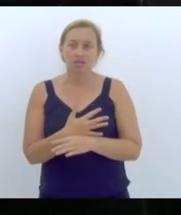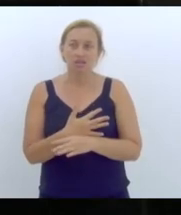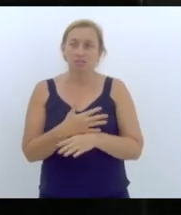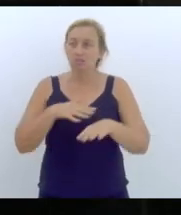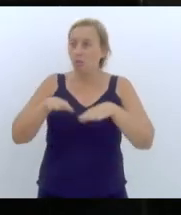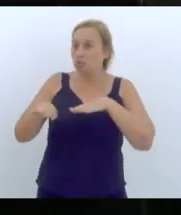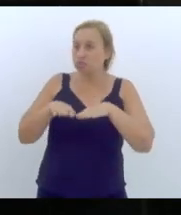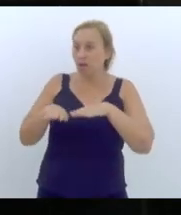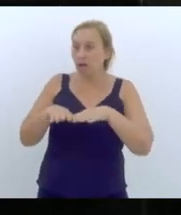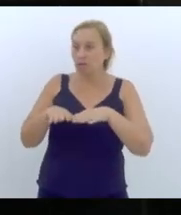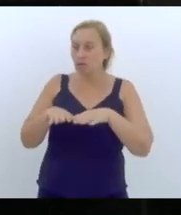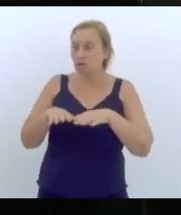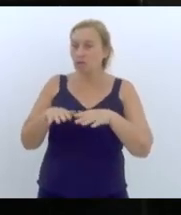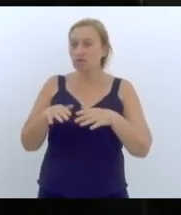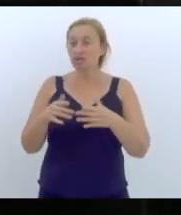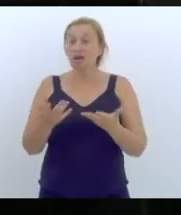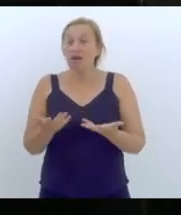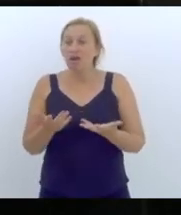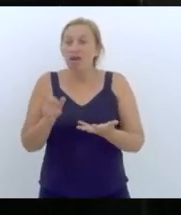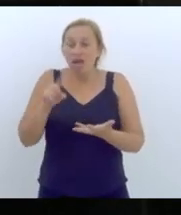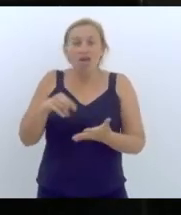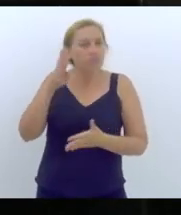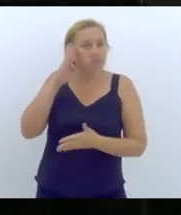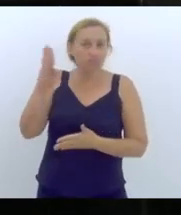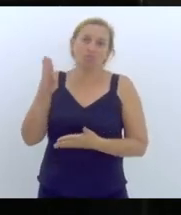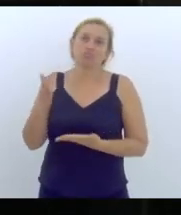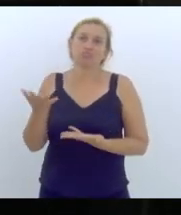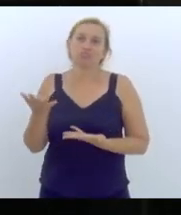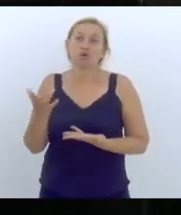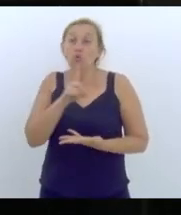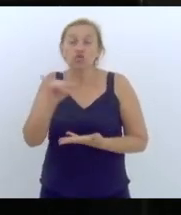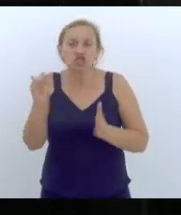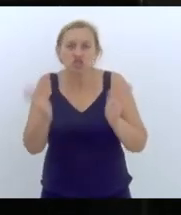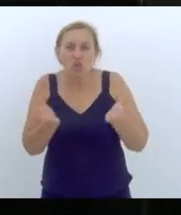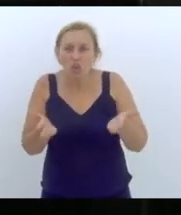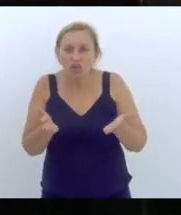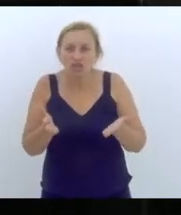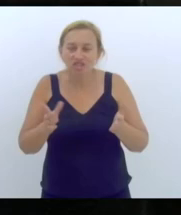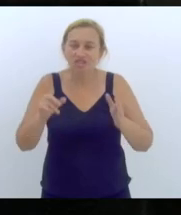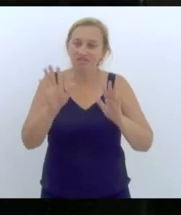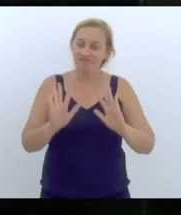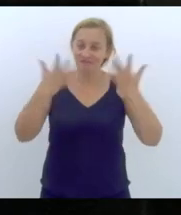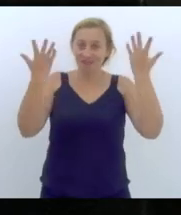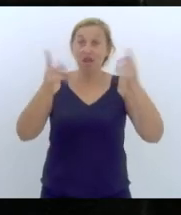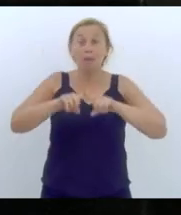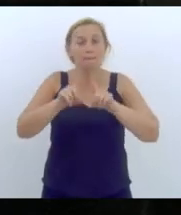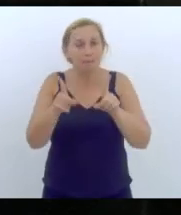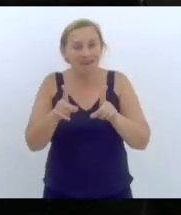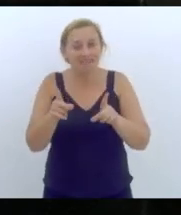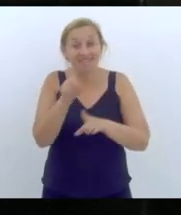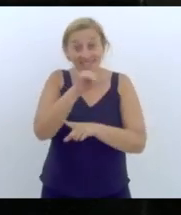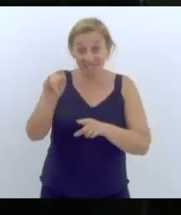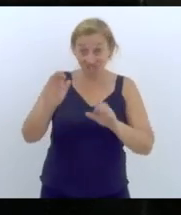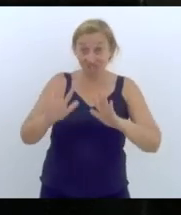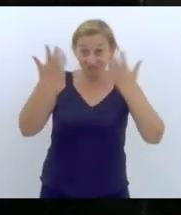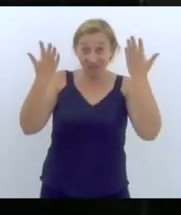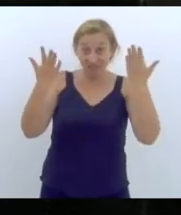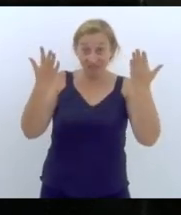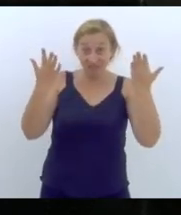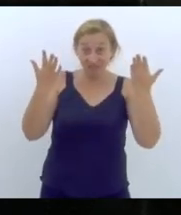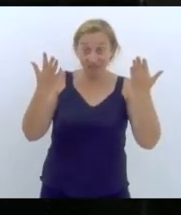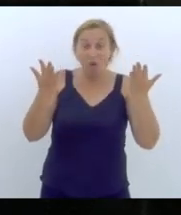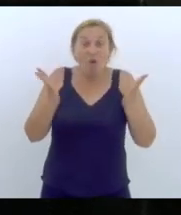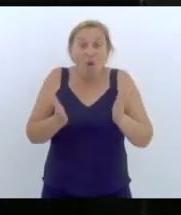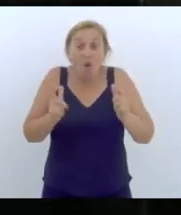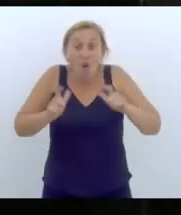mobilidade urbana. Isso é fundamental. O dia de hoje é um dia de festa, Mas é nesse dia de festa,